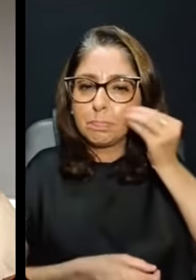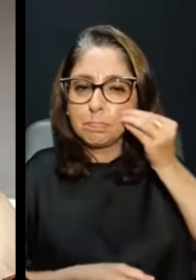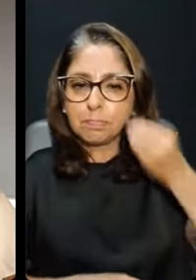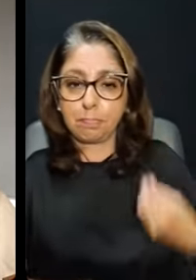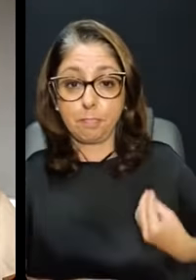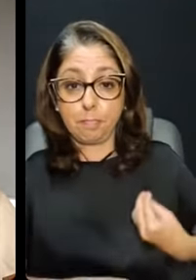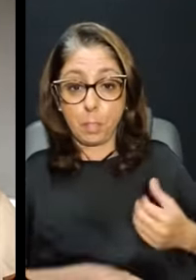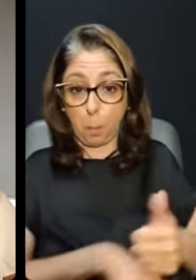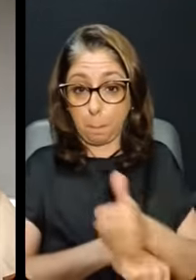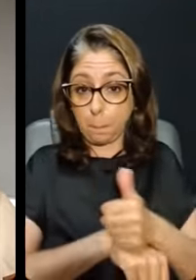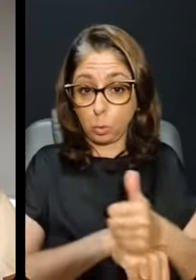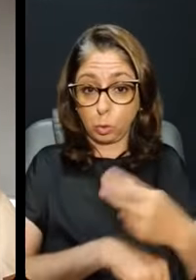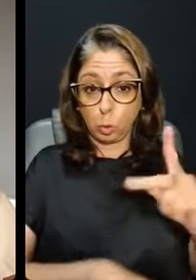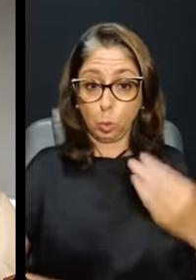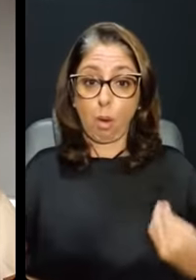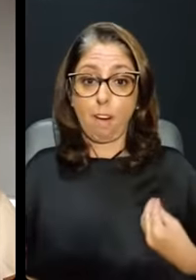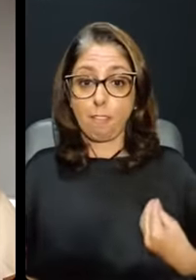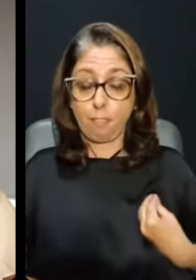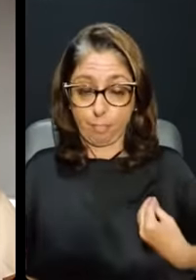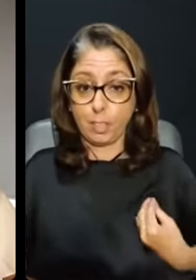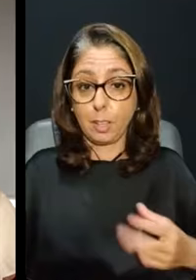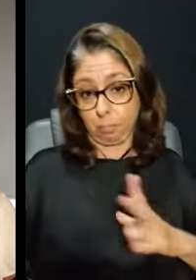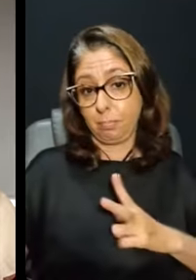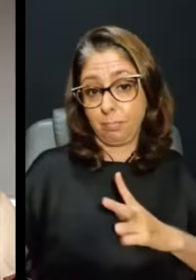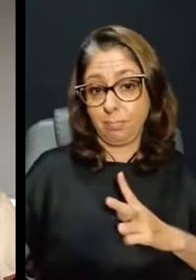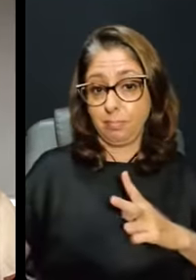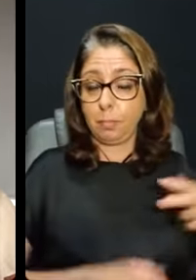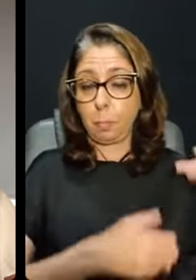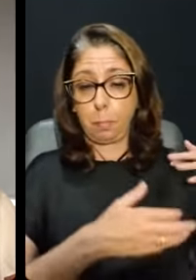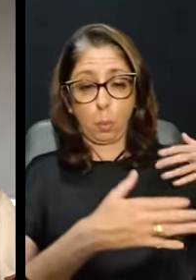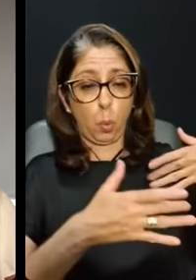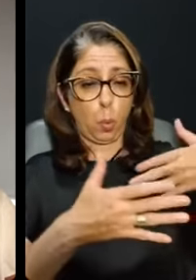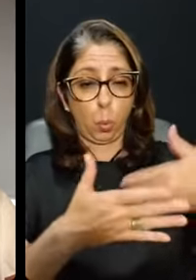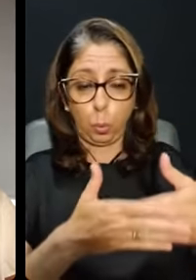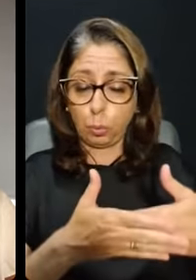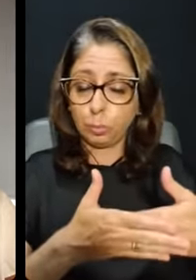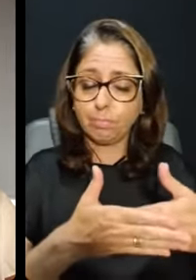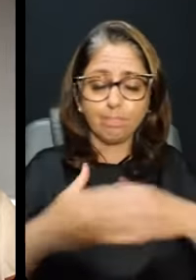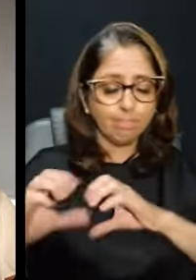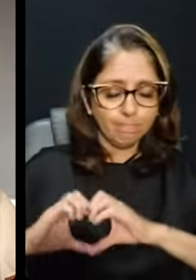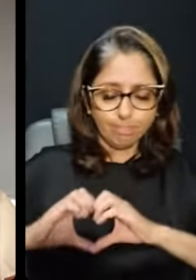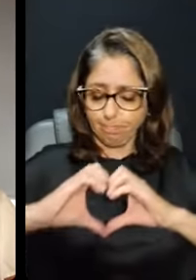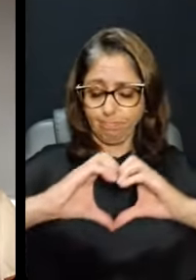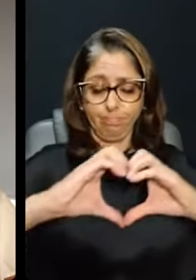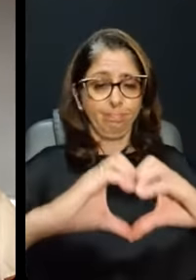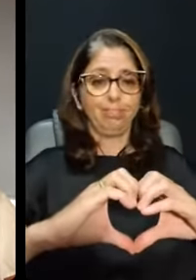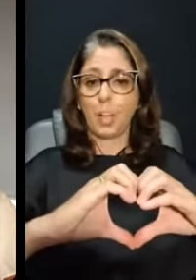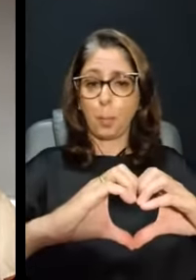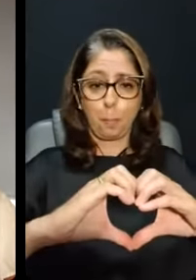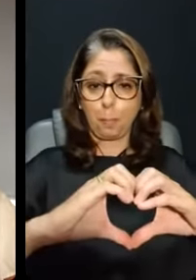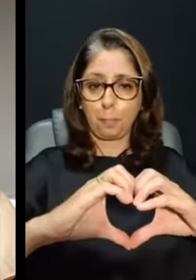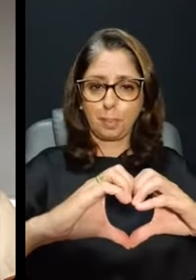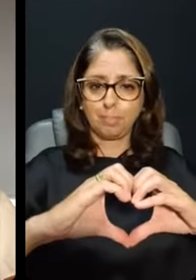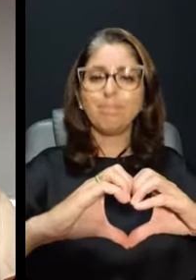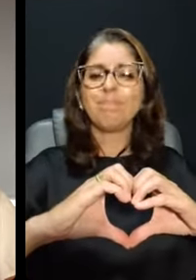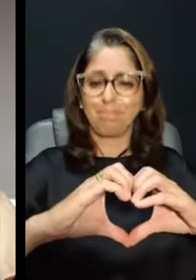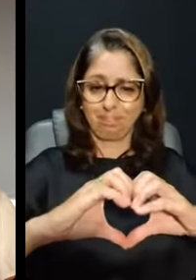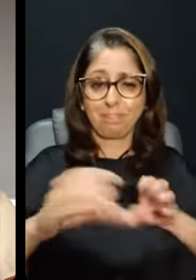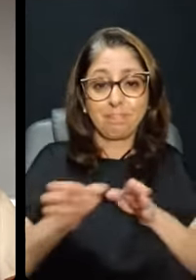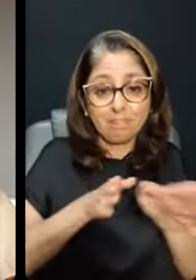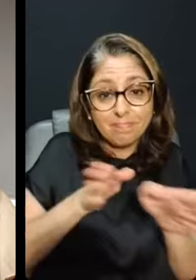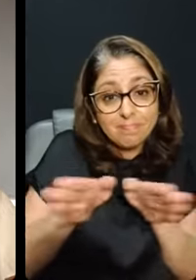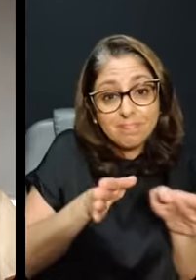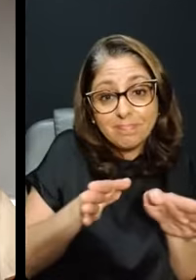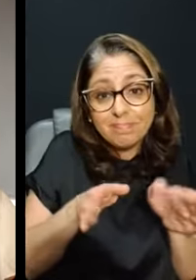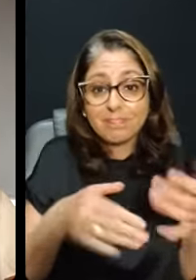das coisas que fazem brilhar o olhar, do amor que você coloca em cada uma desses passos que você vai dando e